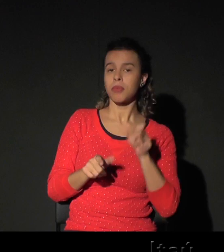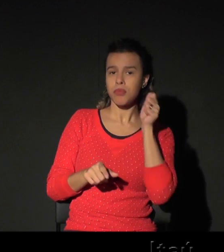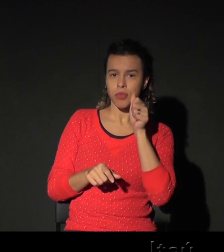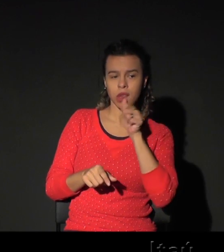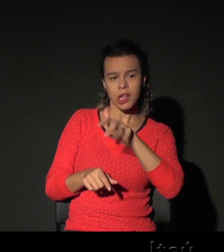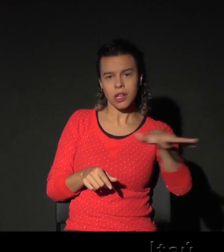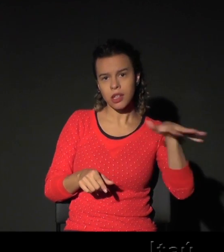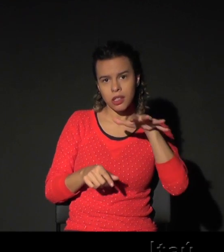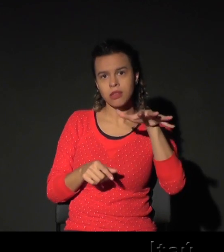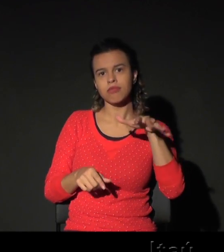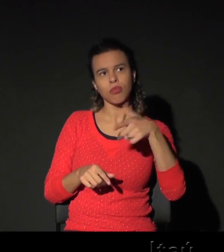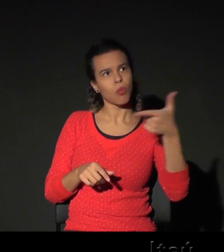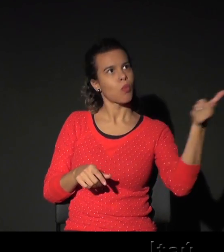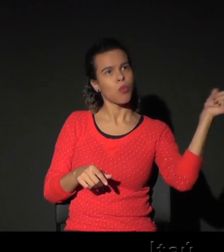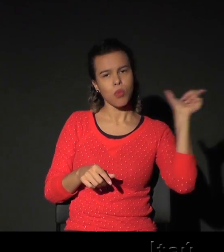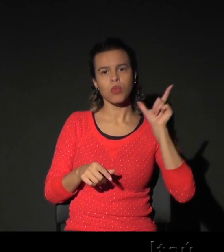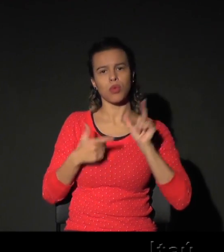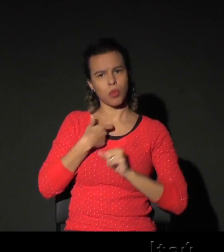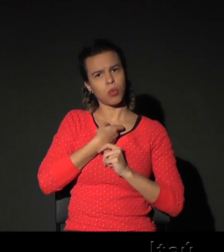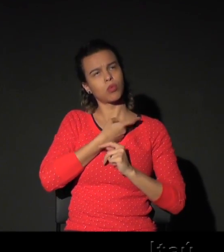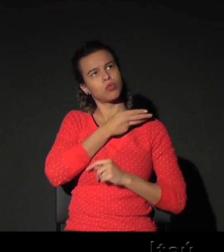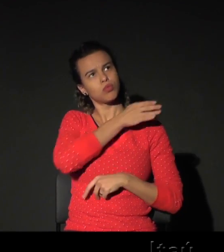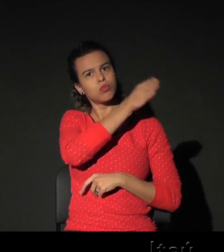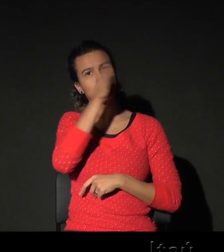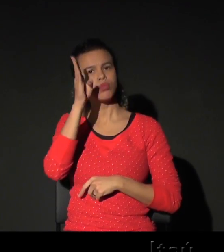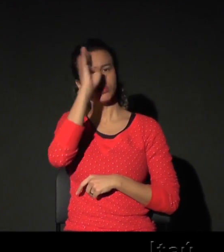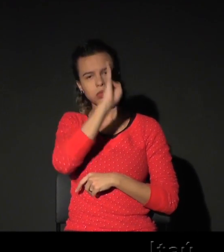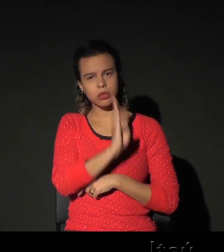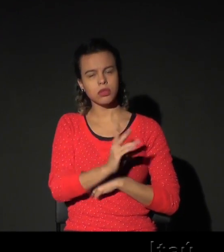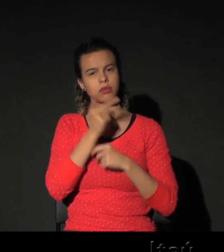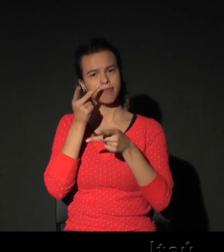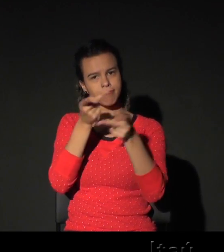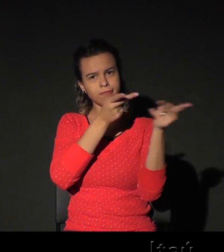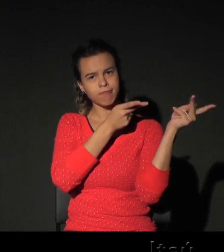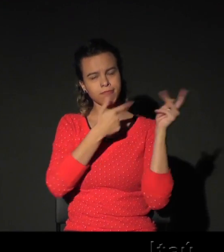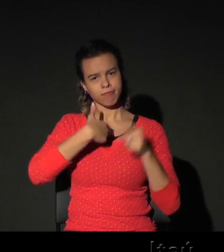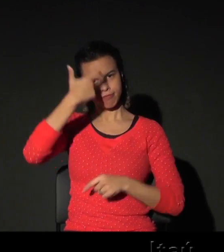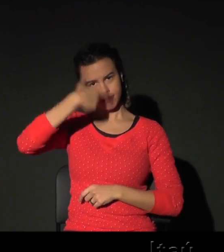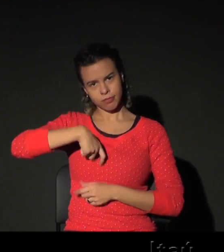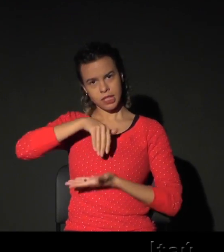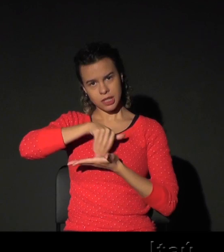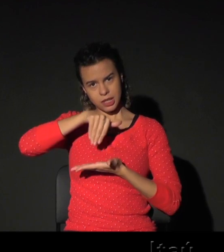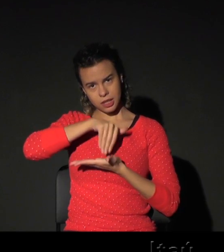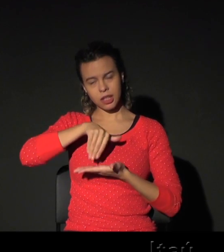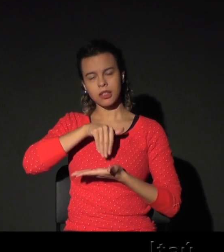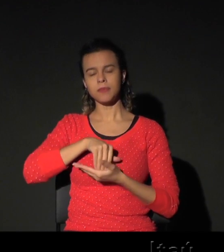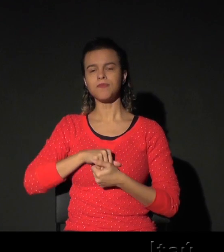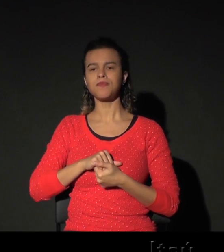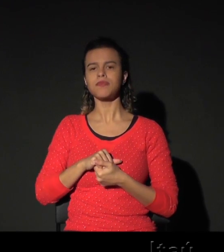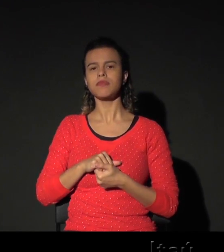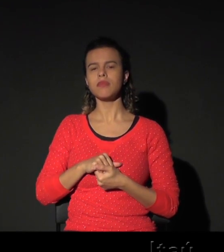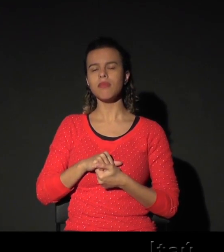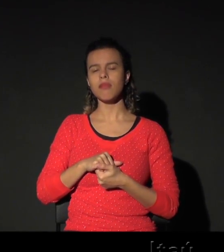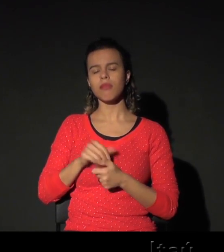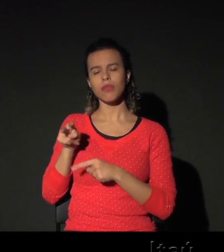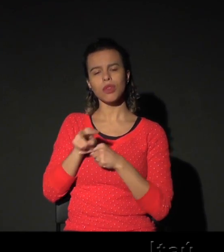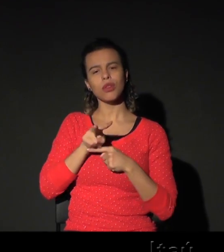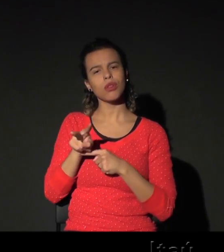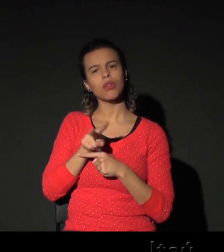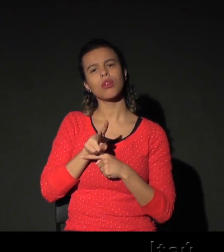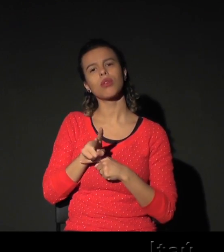territórios nessas viagens que eu fiz pelo Brasil né Eh no cargo de secretária a gente eu fazia a gestão do